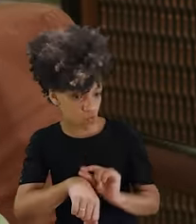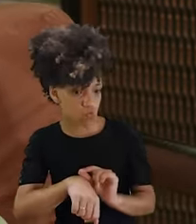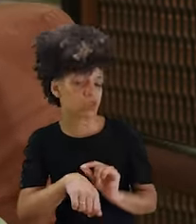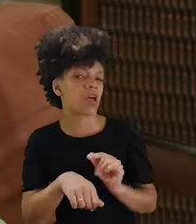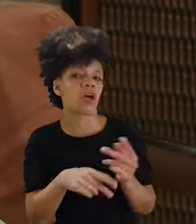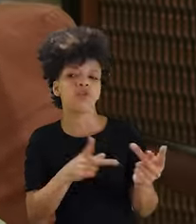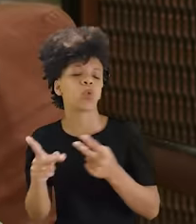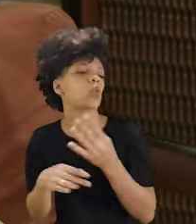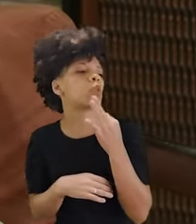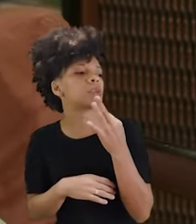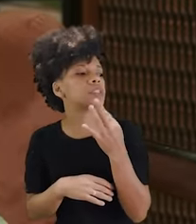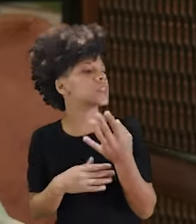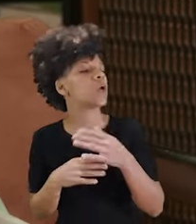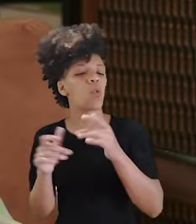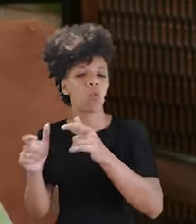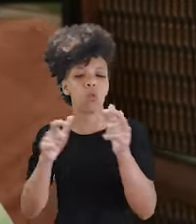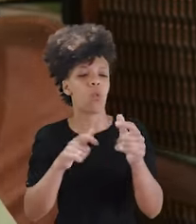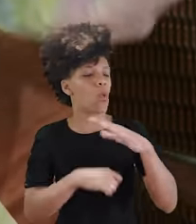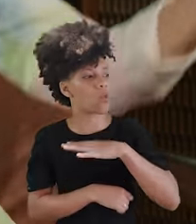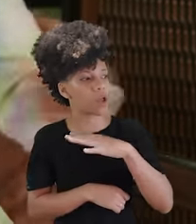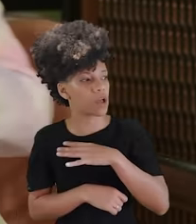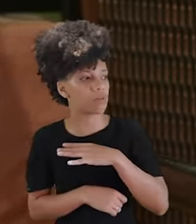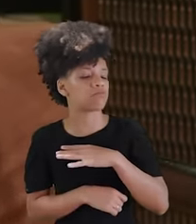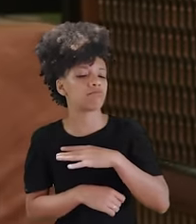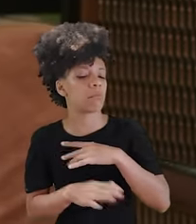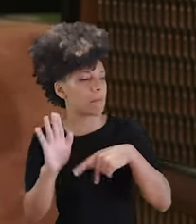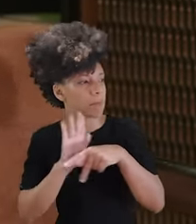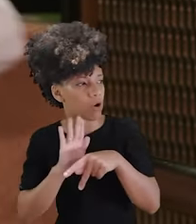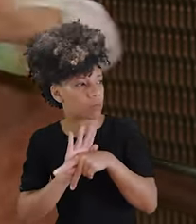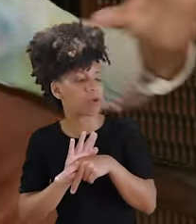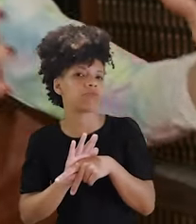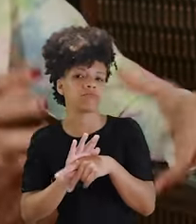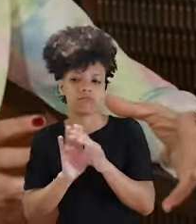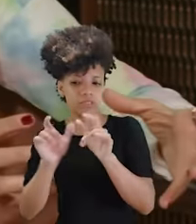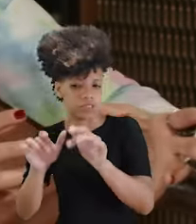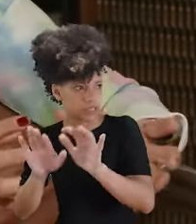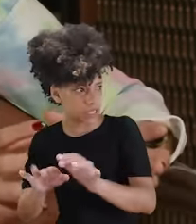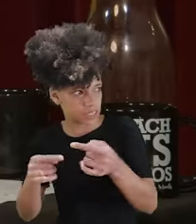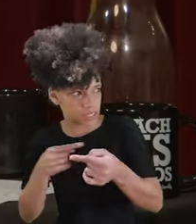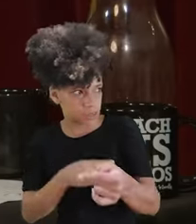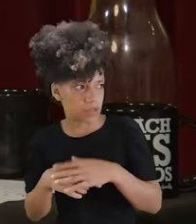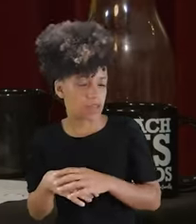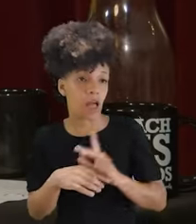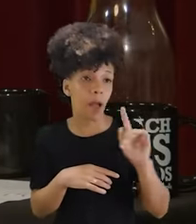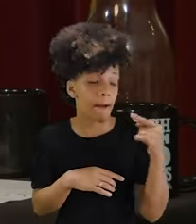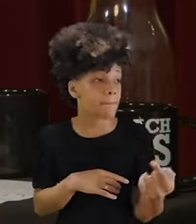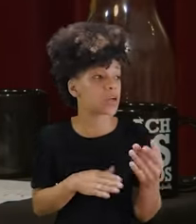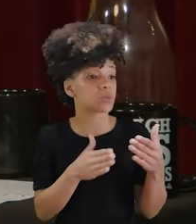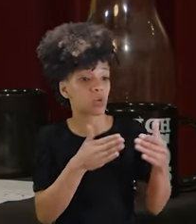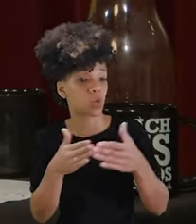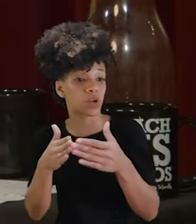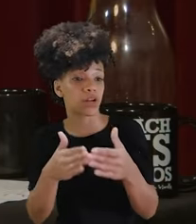neste dessa semana a próxima vez que o navio tivesse lá a gente já conhece uma outra parte tem que